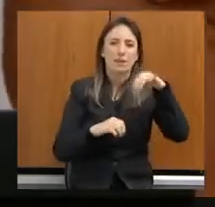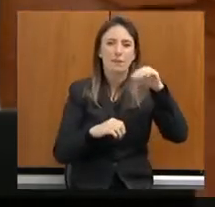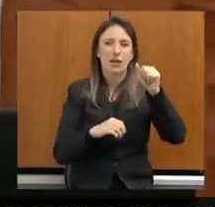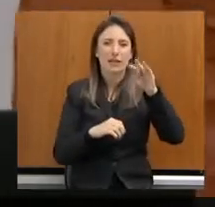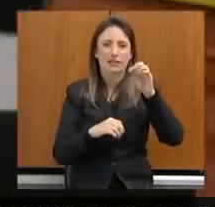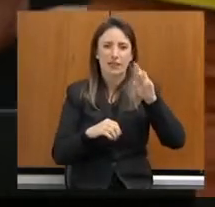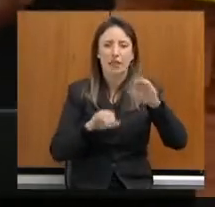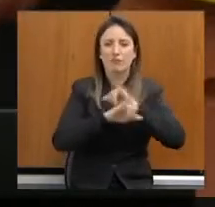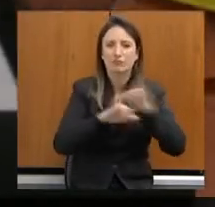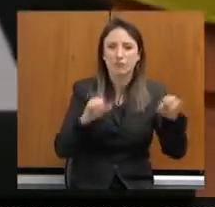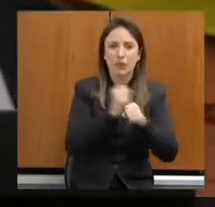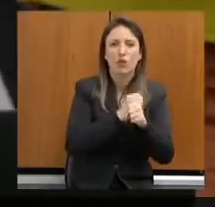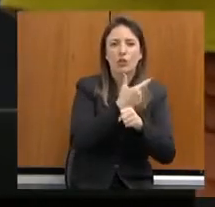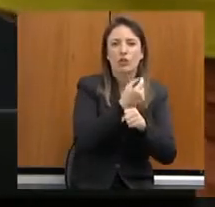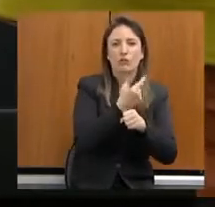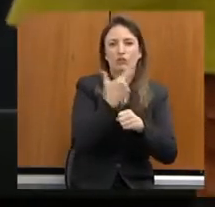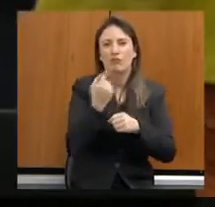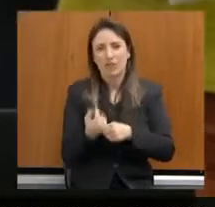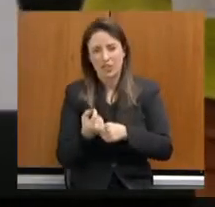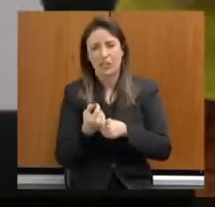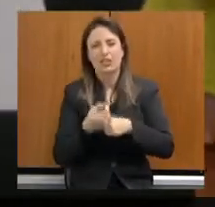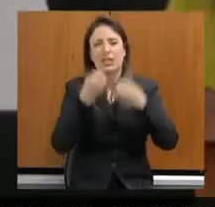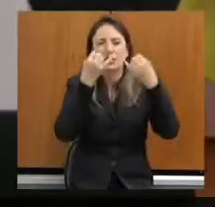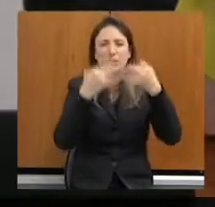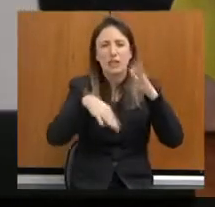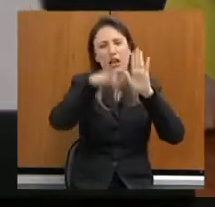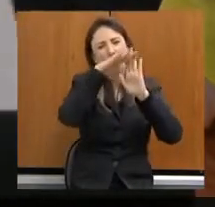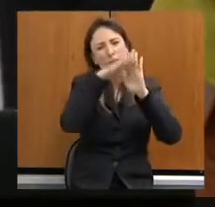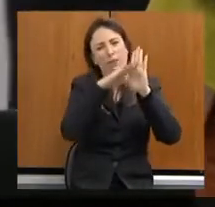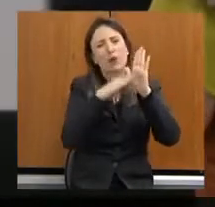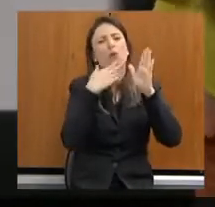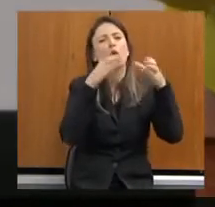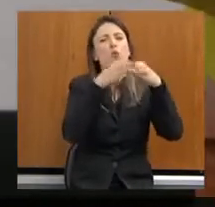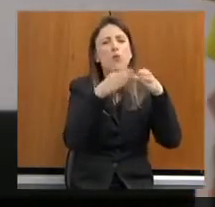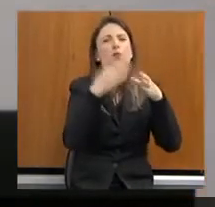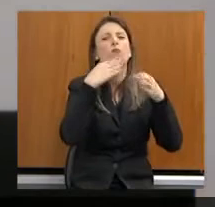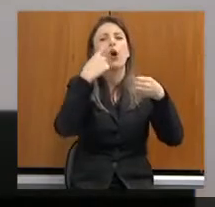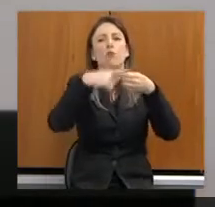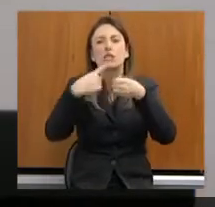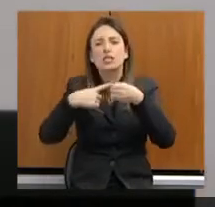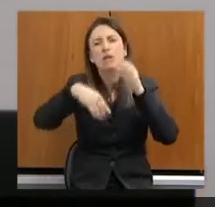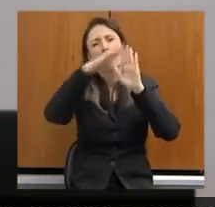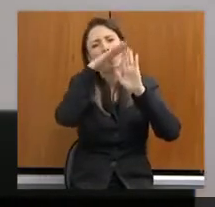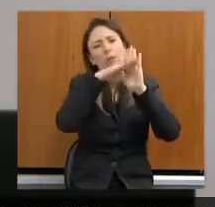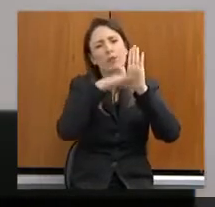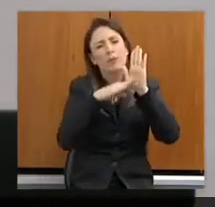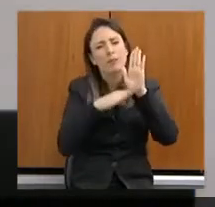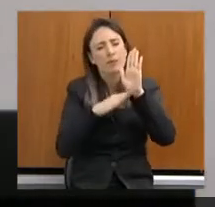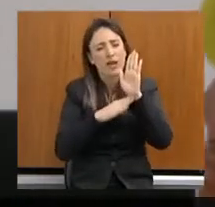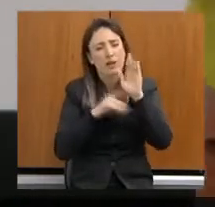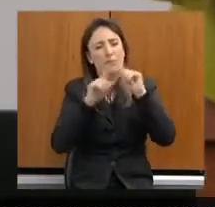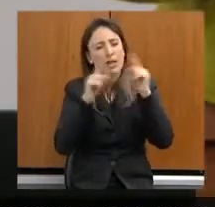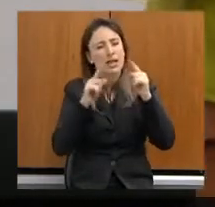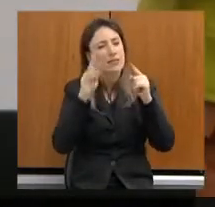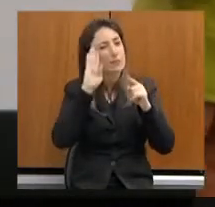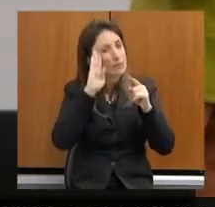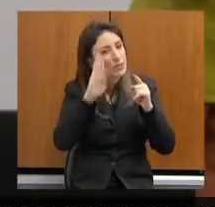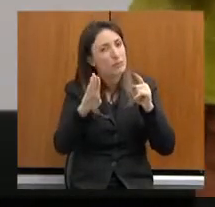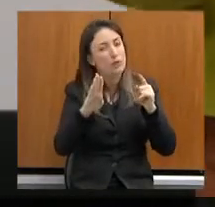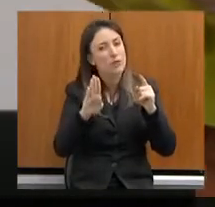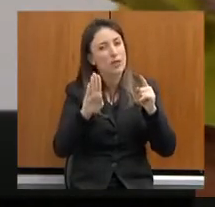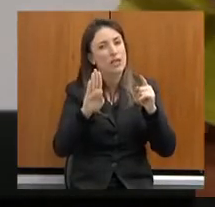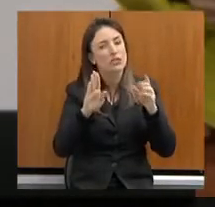com a especificação dos grupos municípios atendidos com destaque para os grupos a